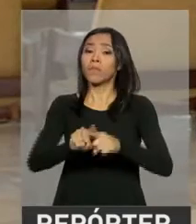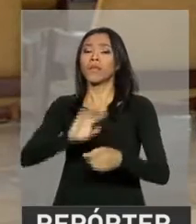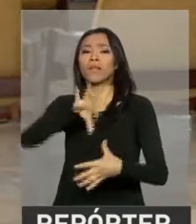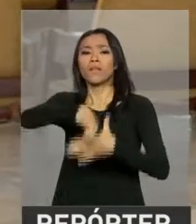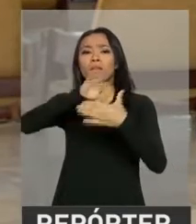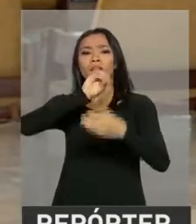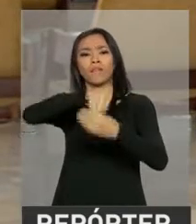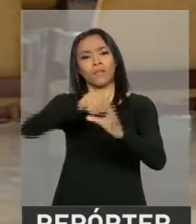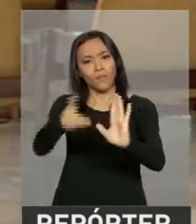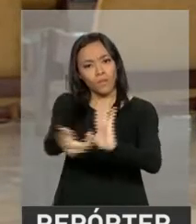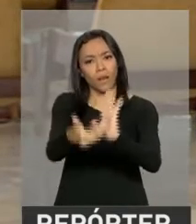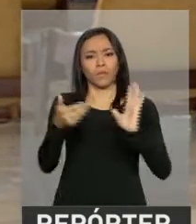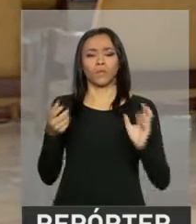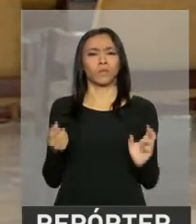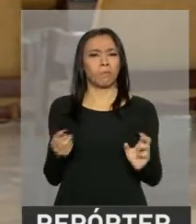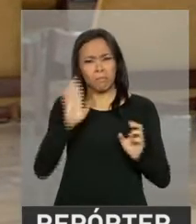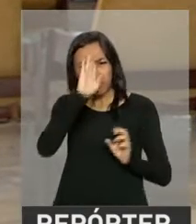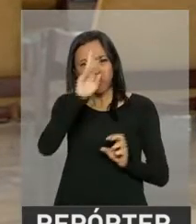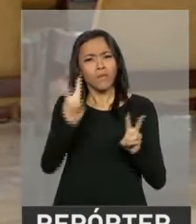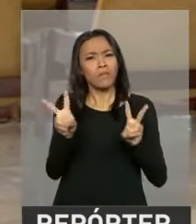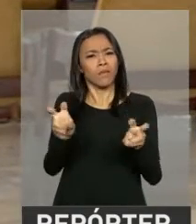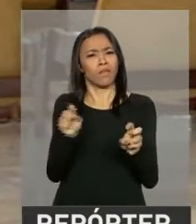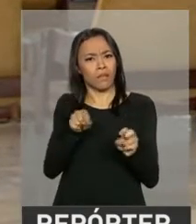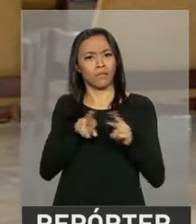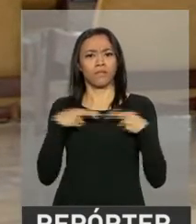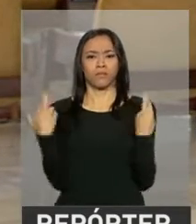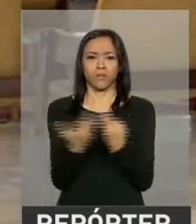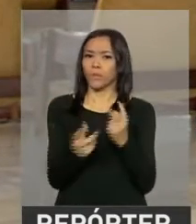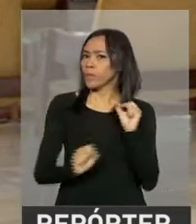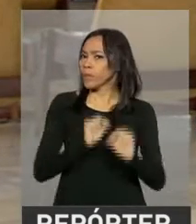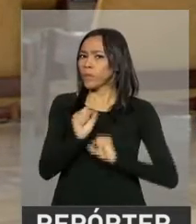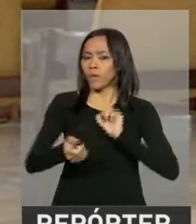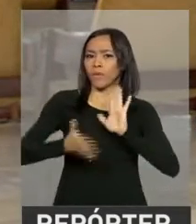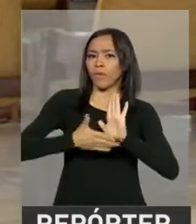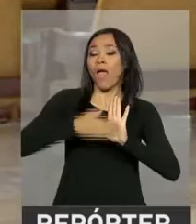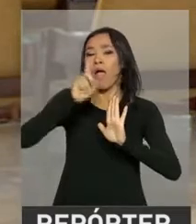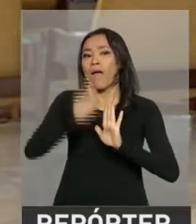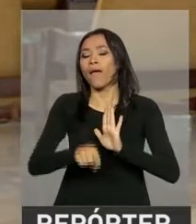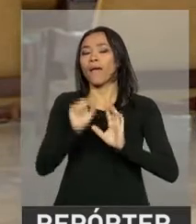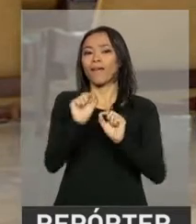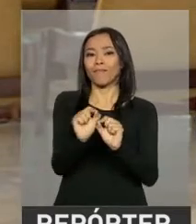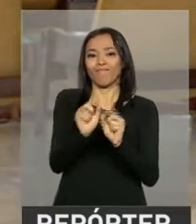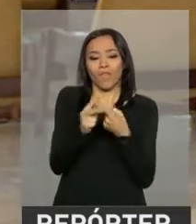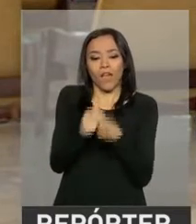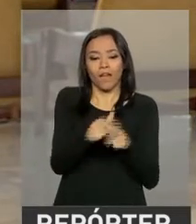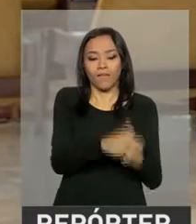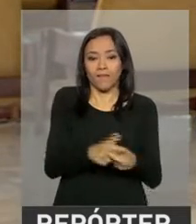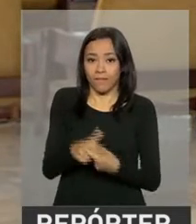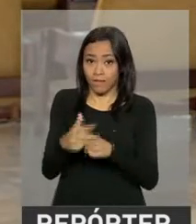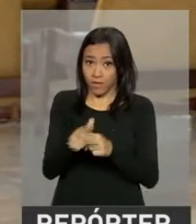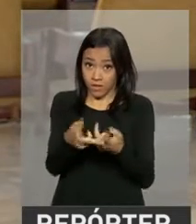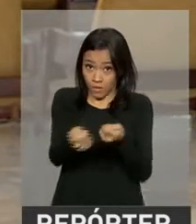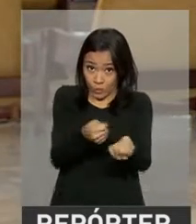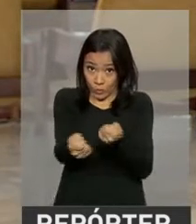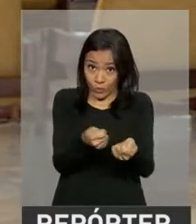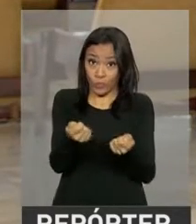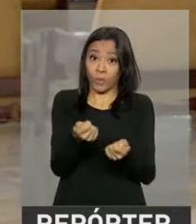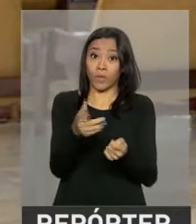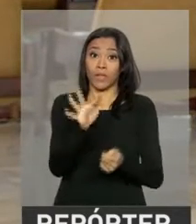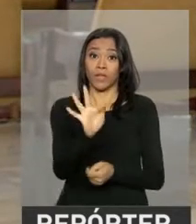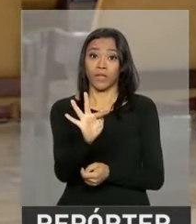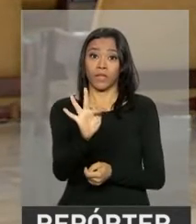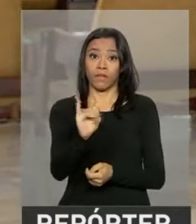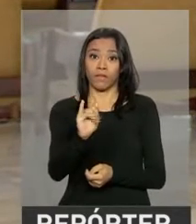moura o principal tema desta reunião devem ser as medidas para o ajuste fiscal consideradas as centrais pelo